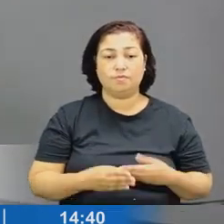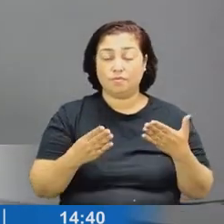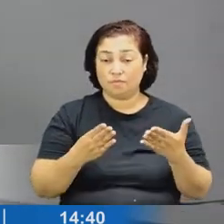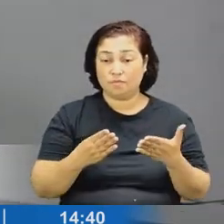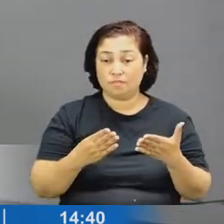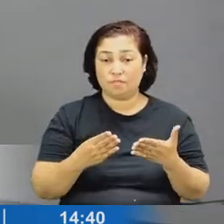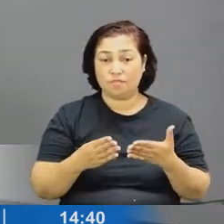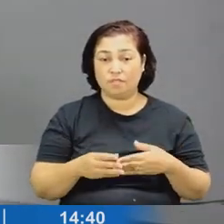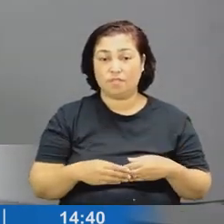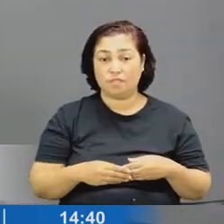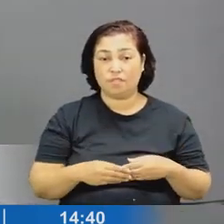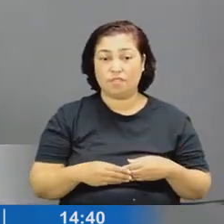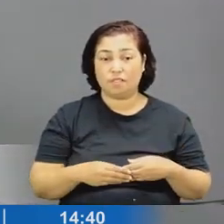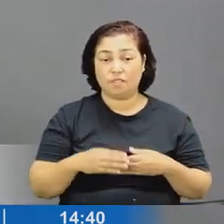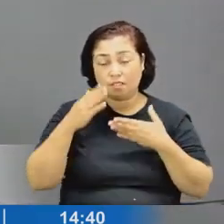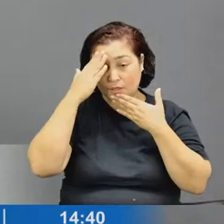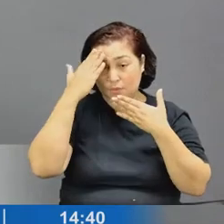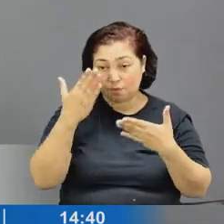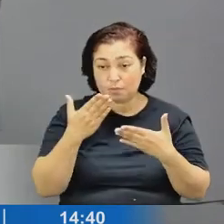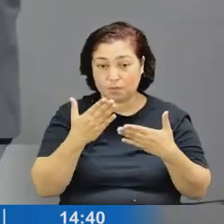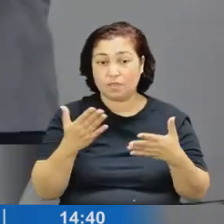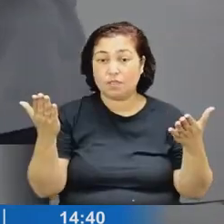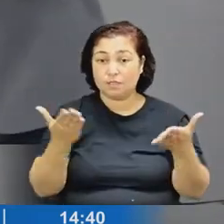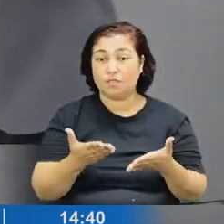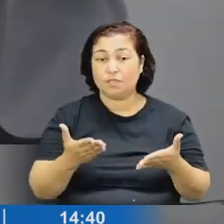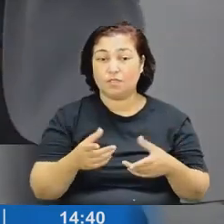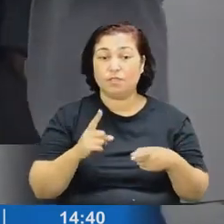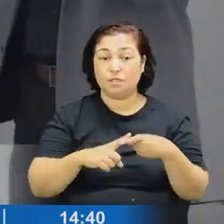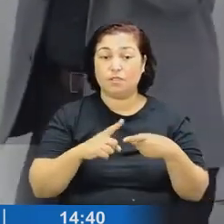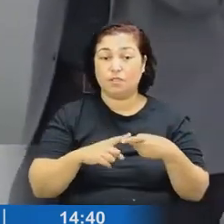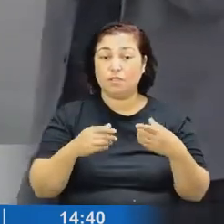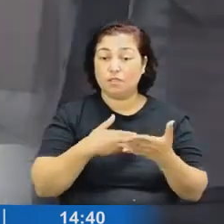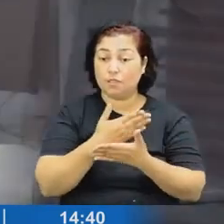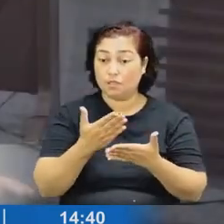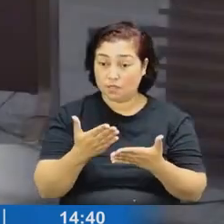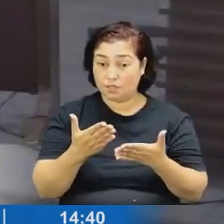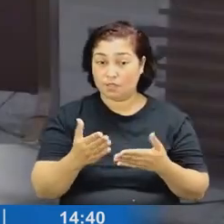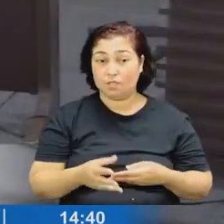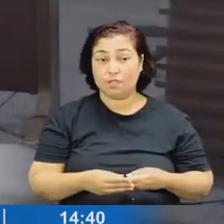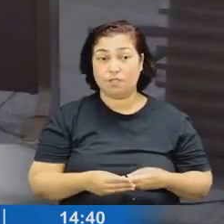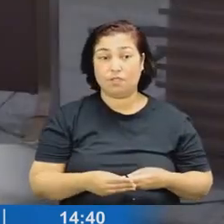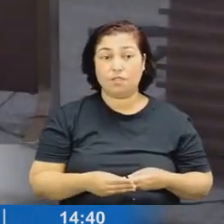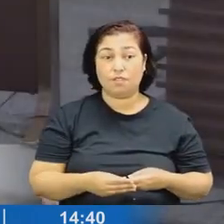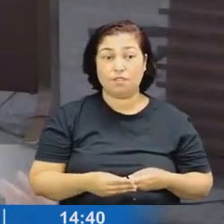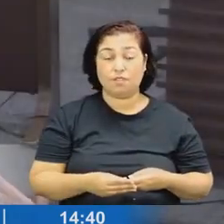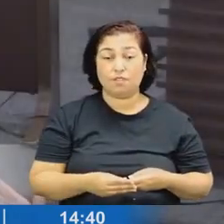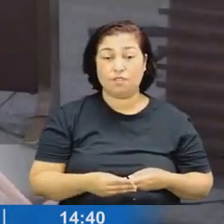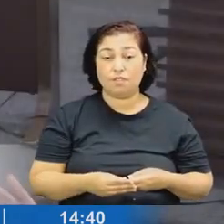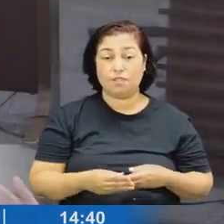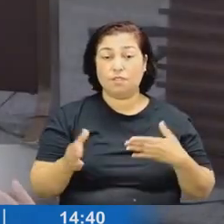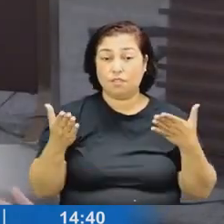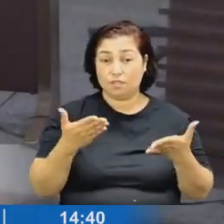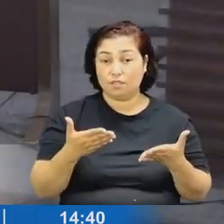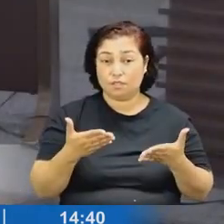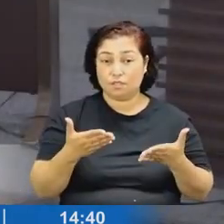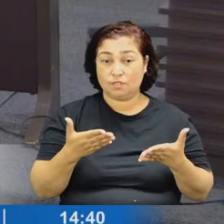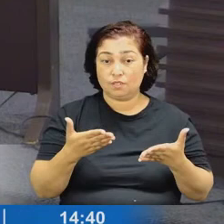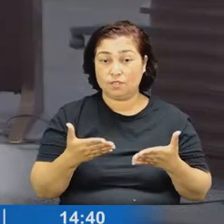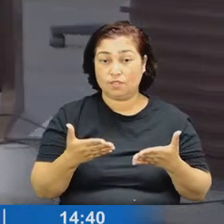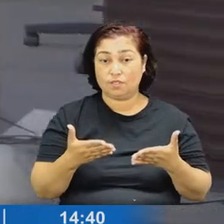parabéns por estar aqui por que que eu vim por que que eu vim por que que eu vim